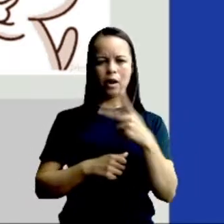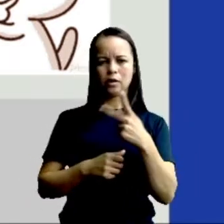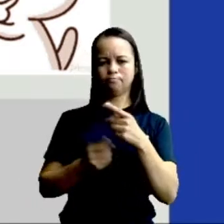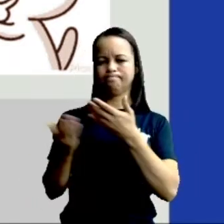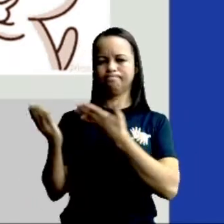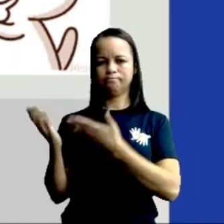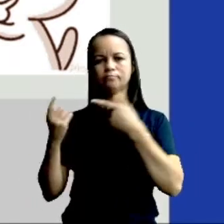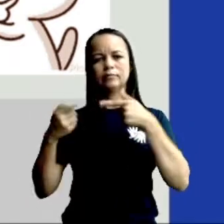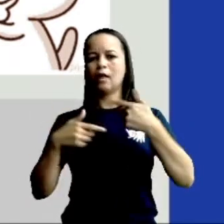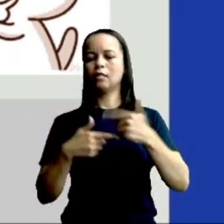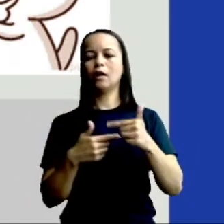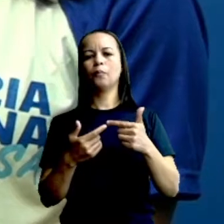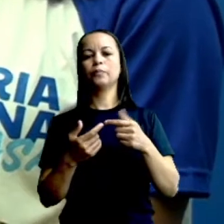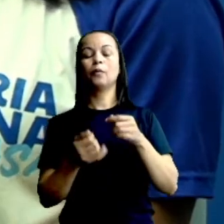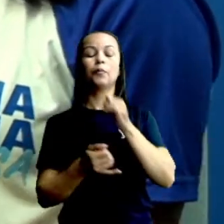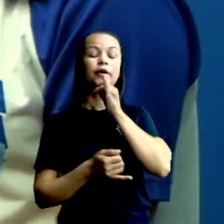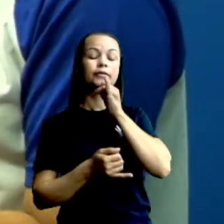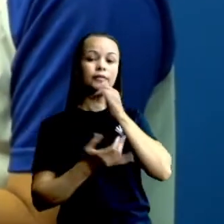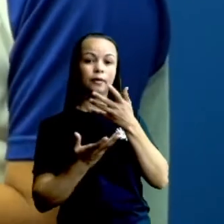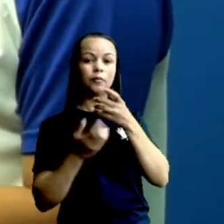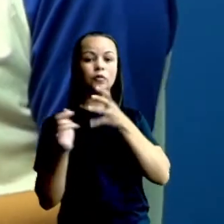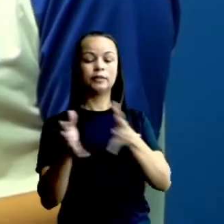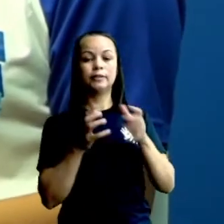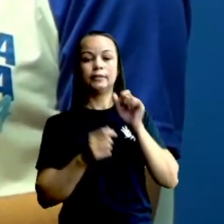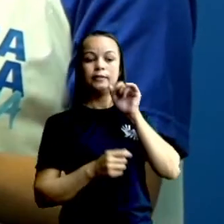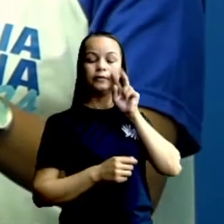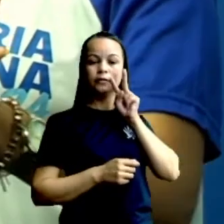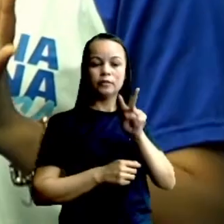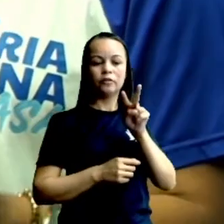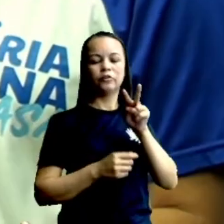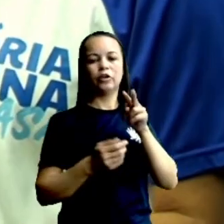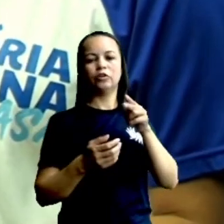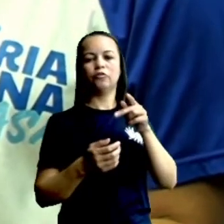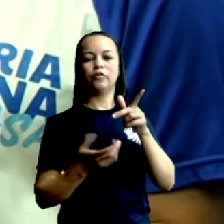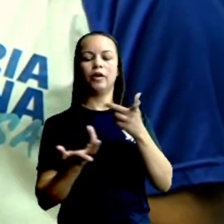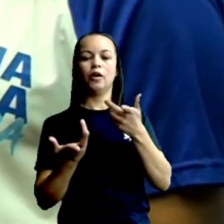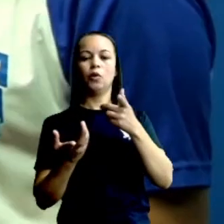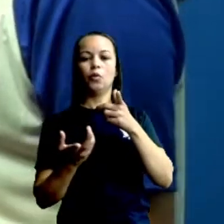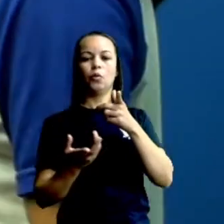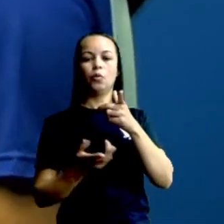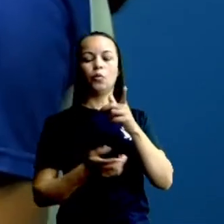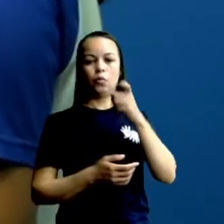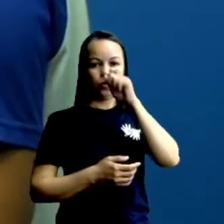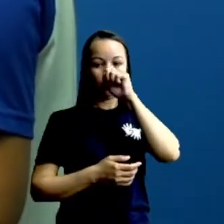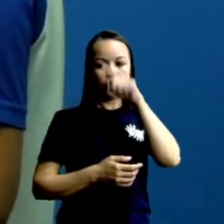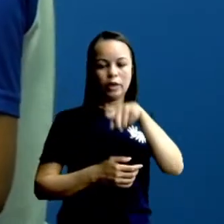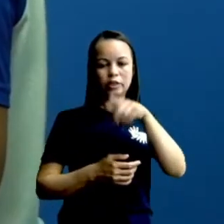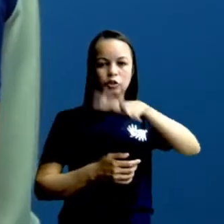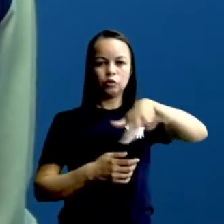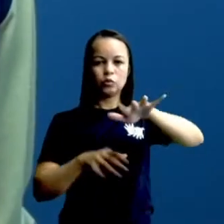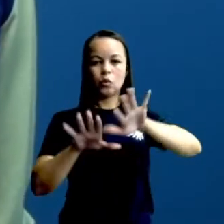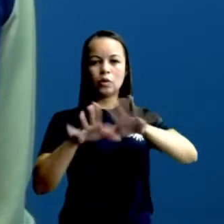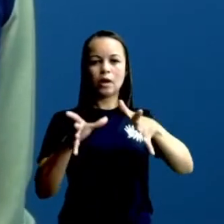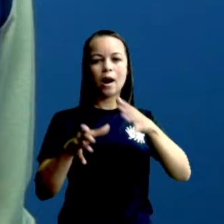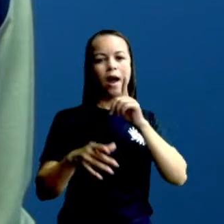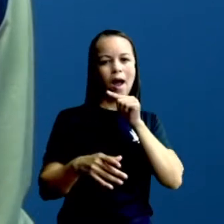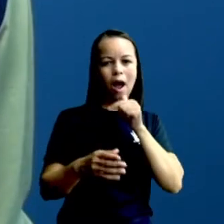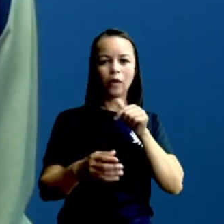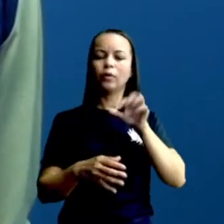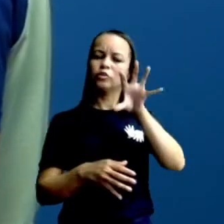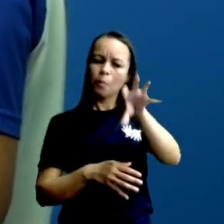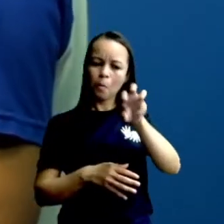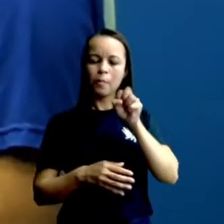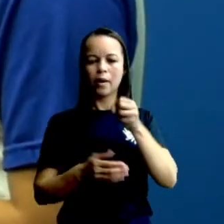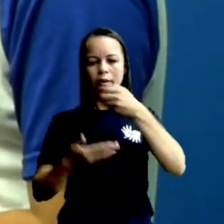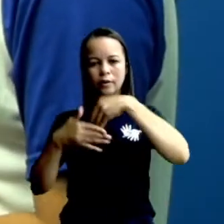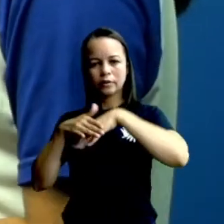pode ali recolher o lixo da água e aí a gente está, querendo ou não, né, limpando. Mas a poluição radioativa, ela não tem como ser